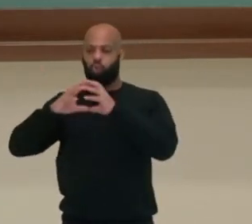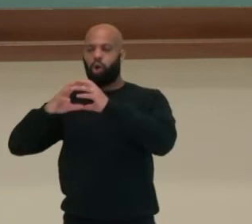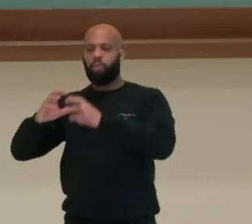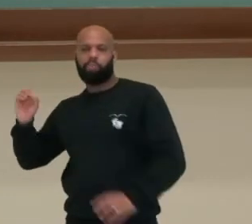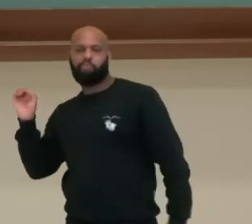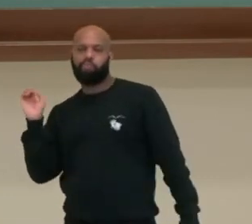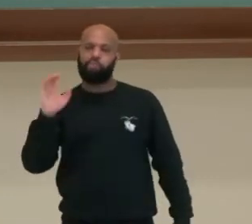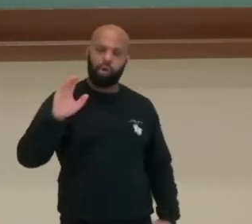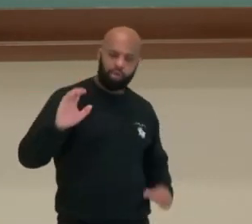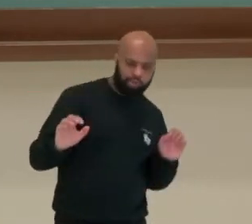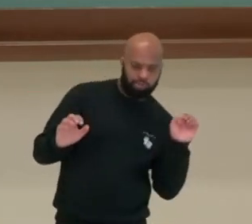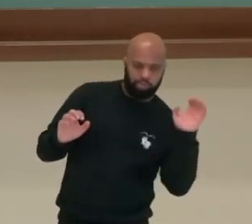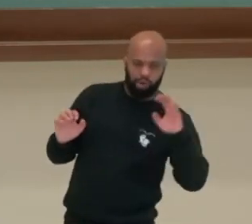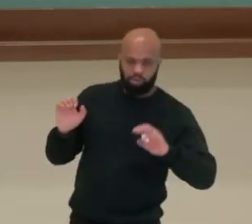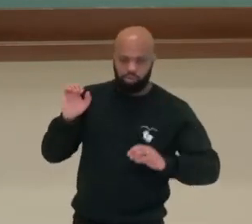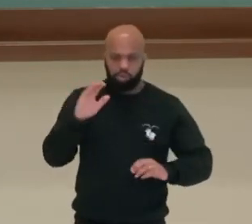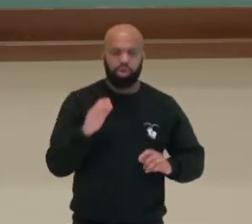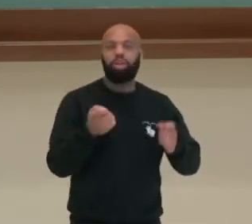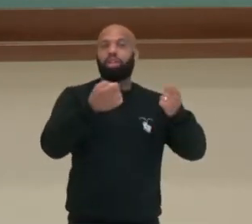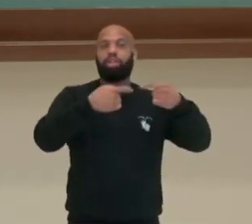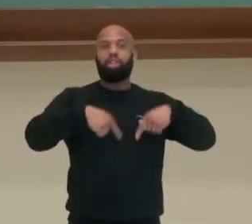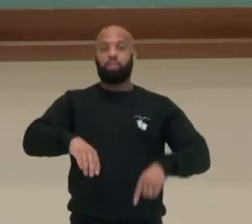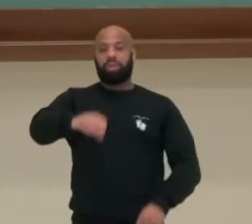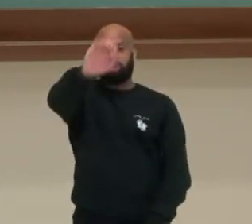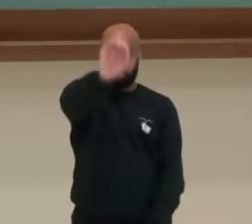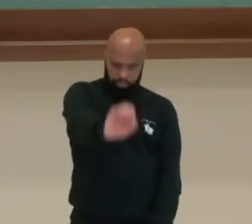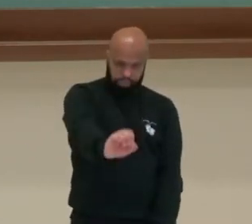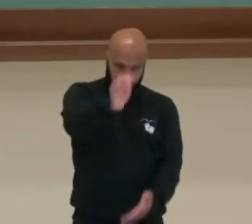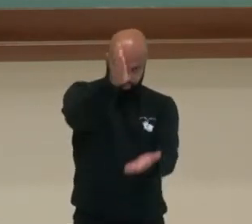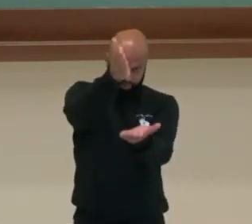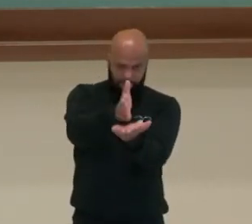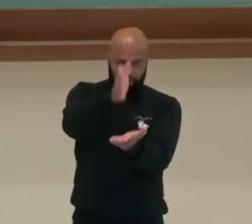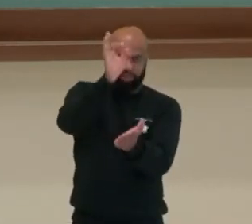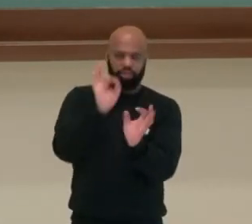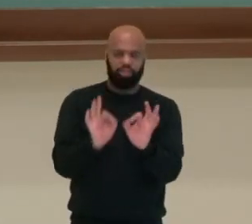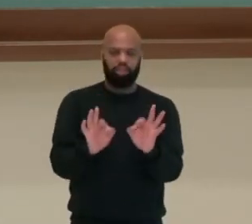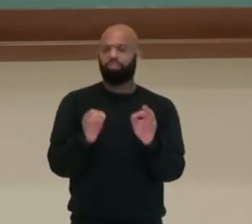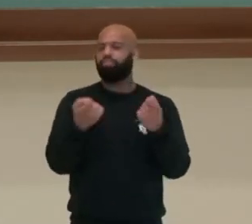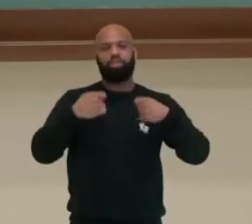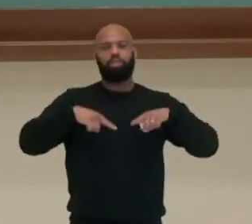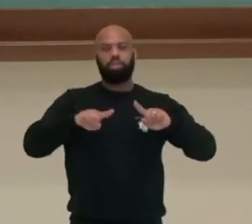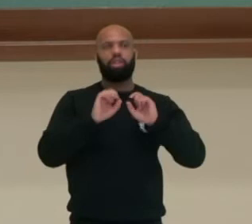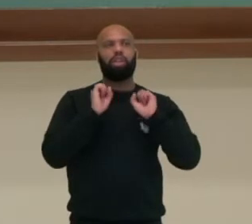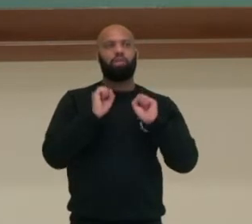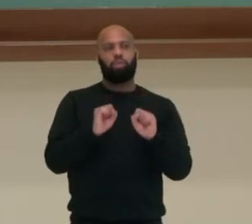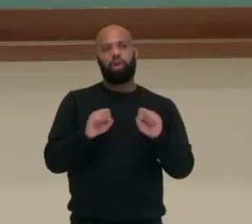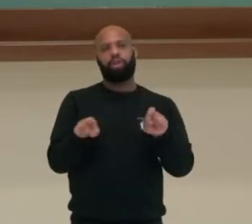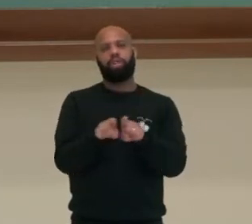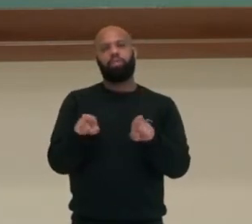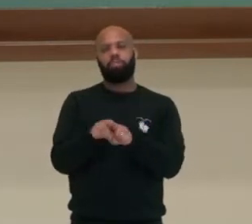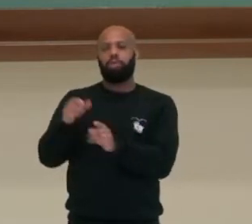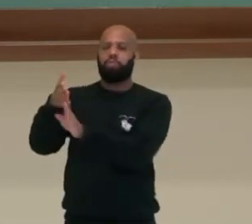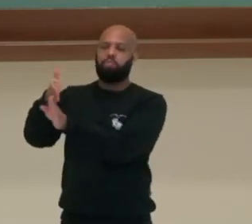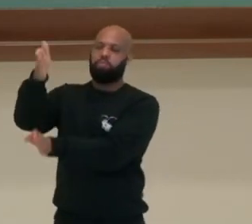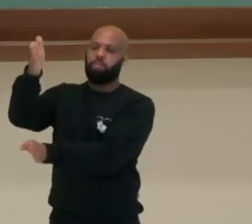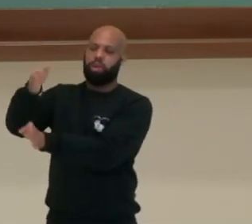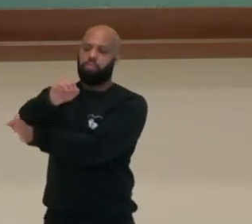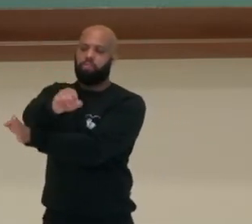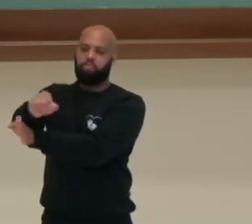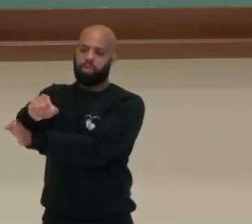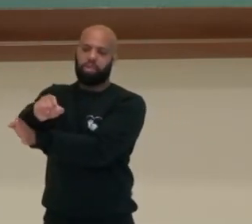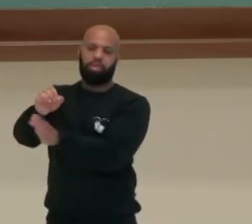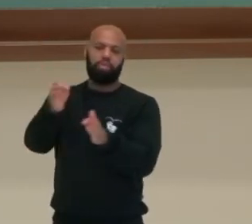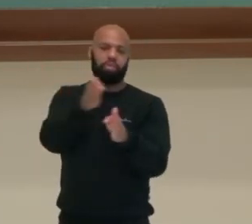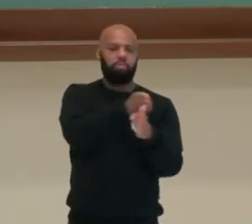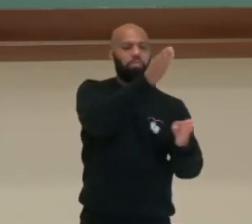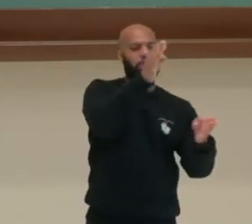Ele necessariamente não precisa ficar no meio do campo, tá? Ele pode até ir para perto da mureta, né? Para a direita